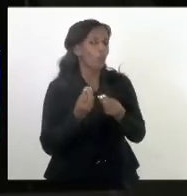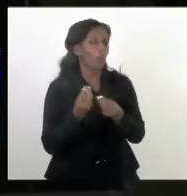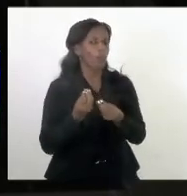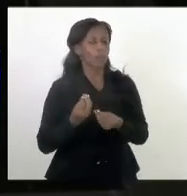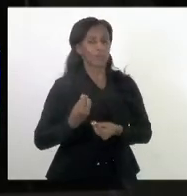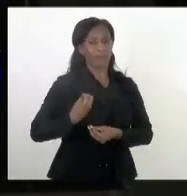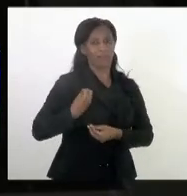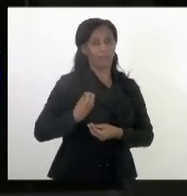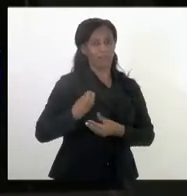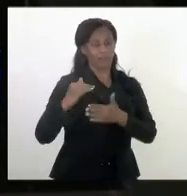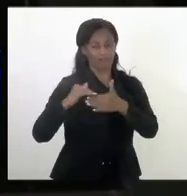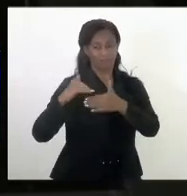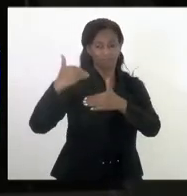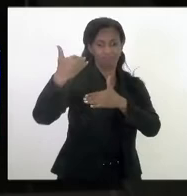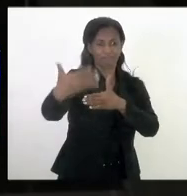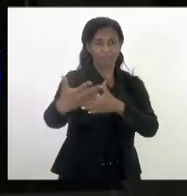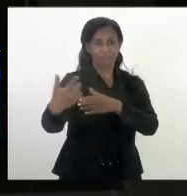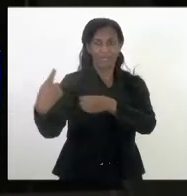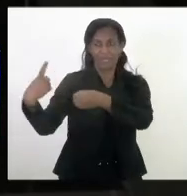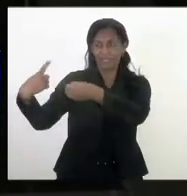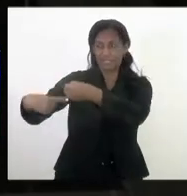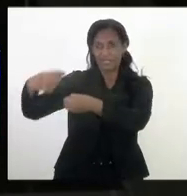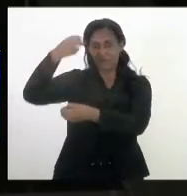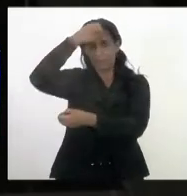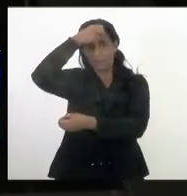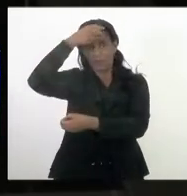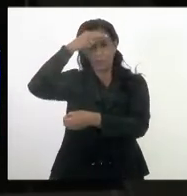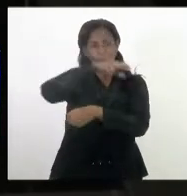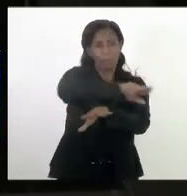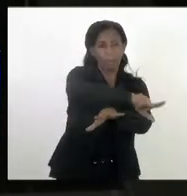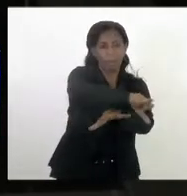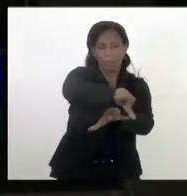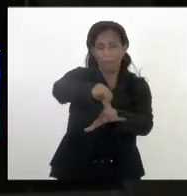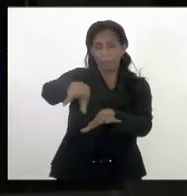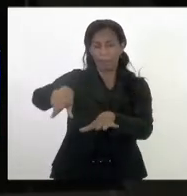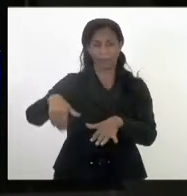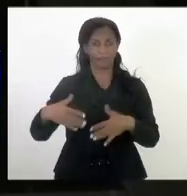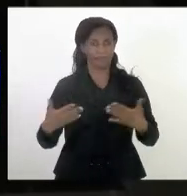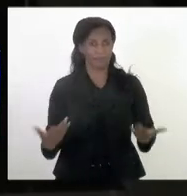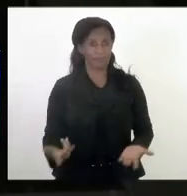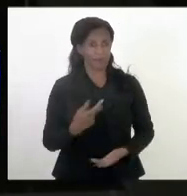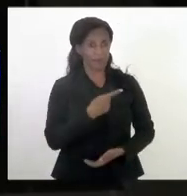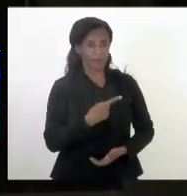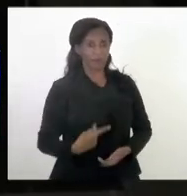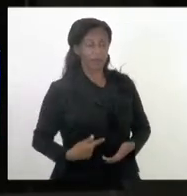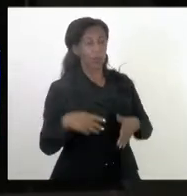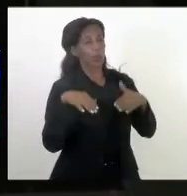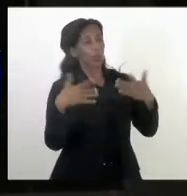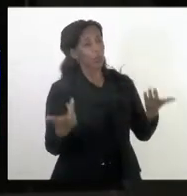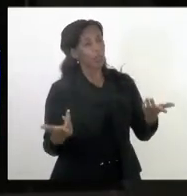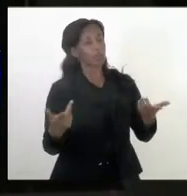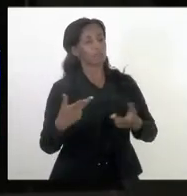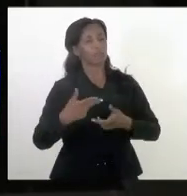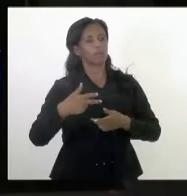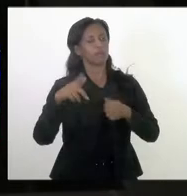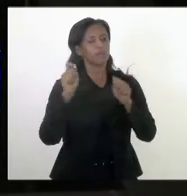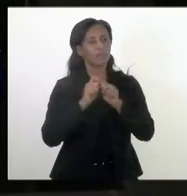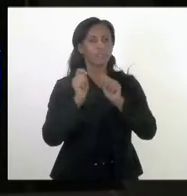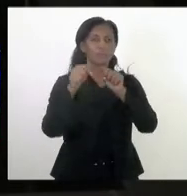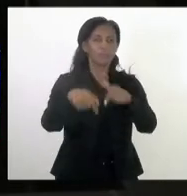situação nos diferentes municípios do Estado. Então, senhor presidente, quando fazemos aqui